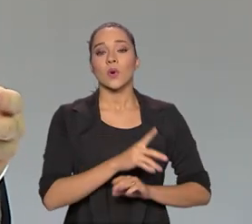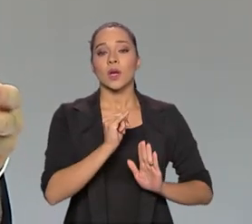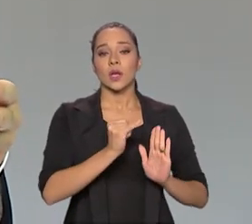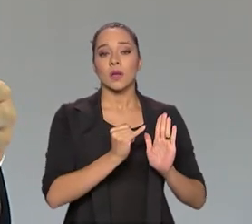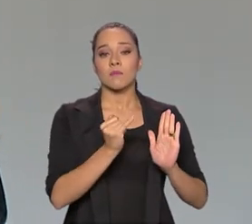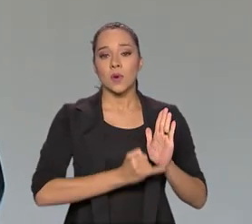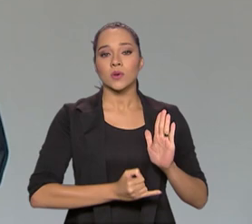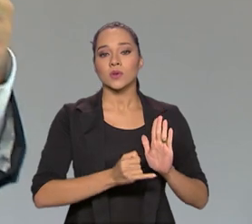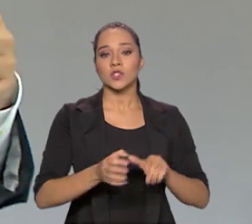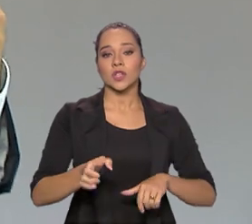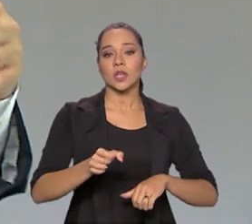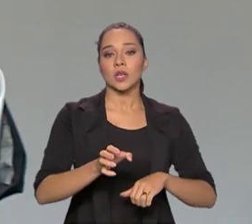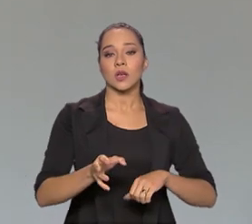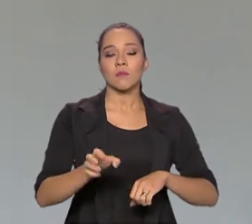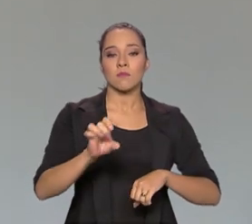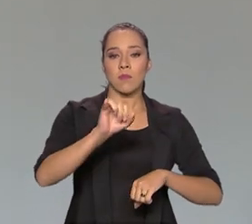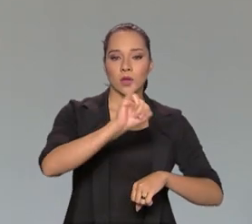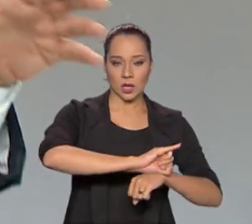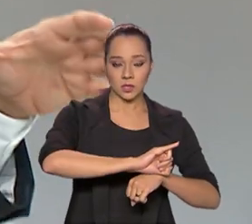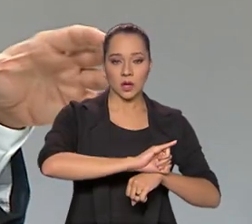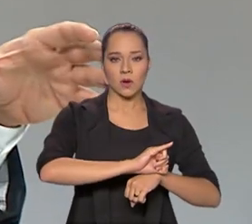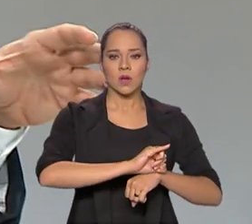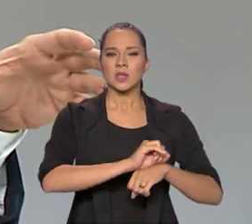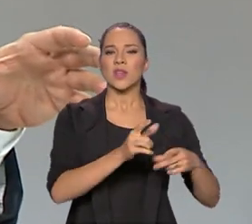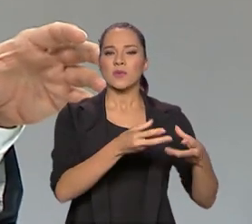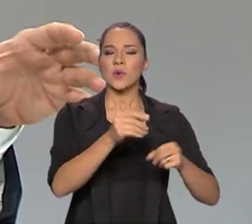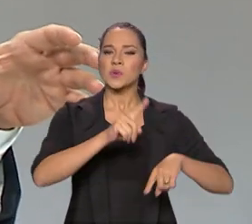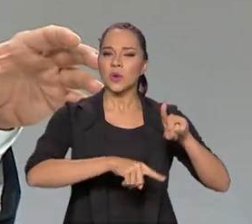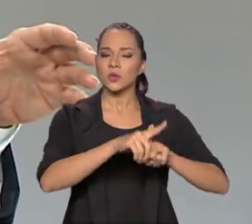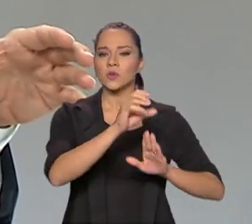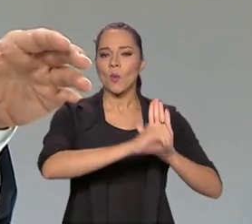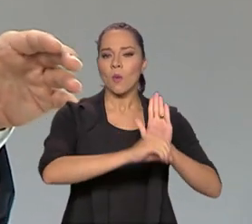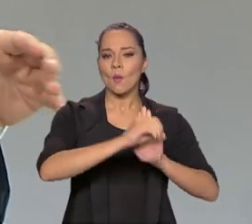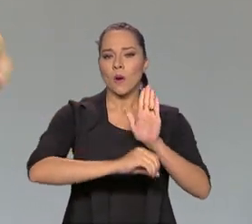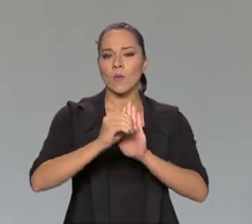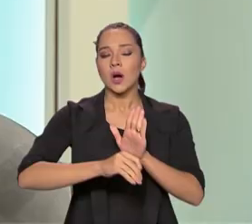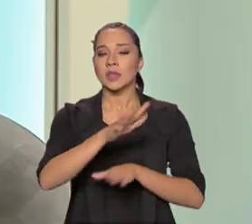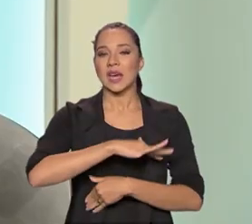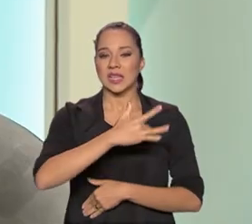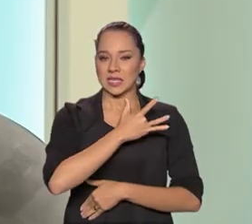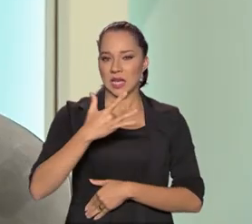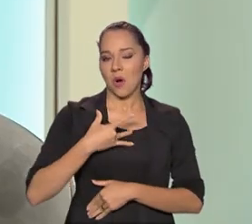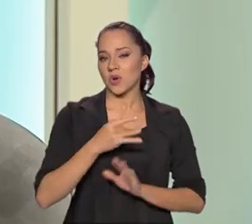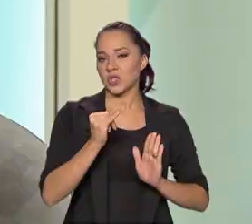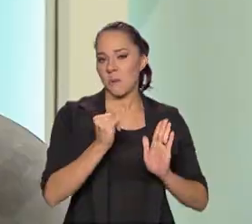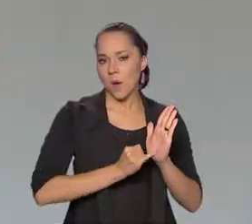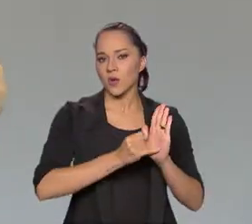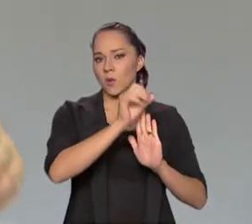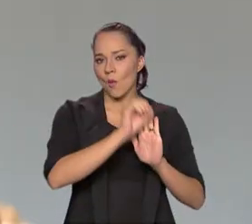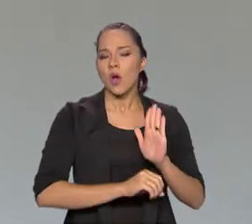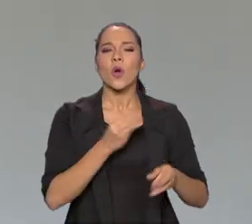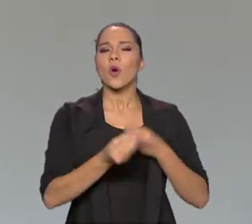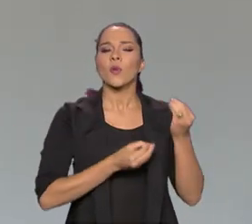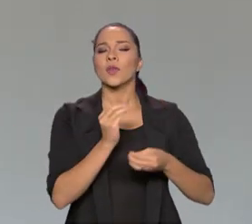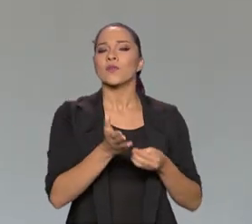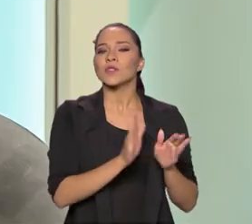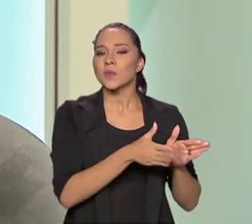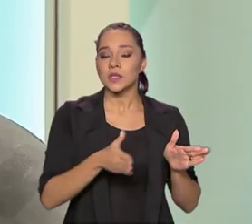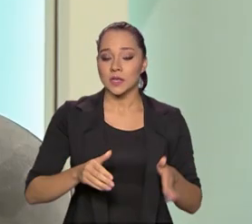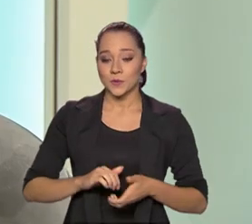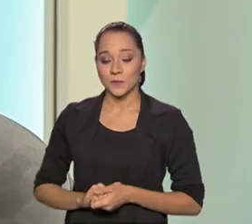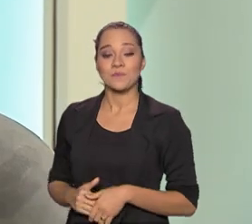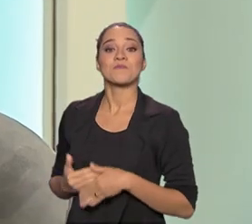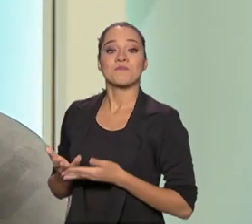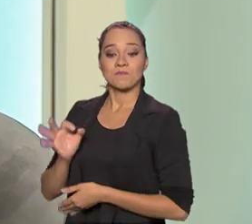de importação. Ele foi zerado para inúmeros produtos e insumos da área da saúde. Conta um pouquinho para a gente como é que foi esse processo. Exato.